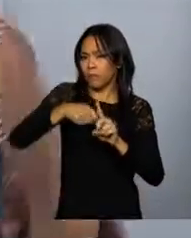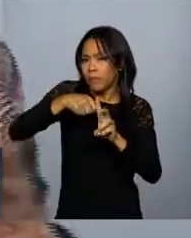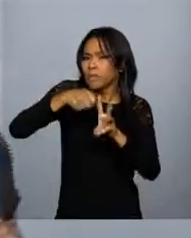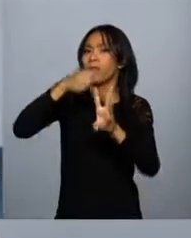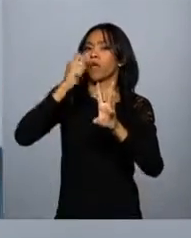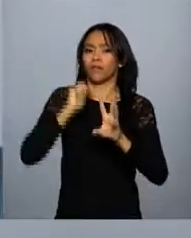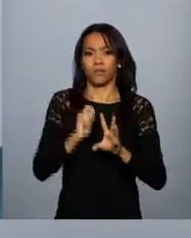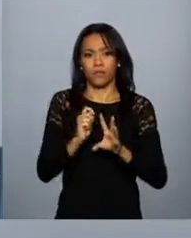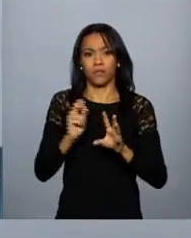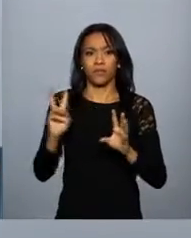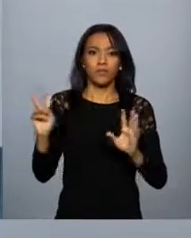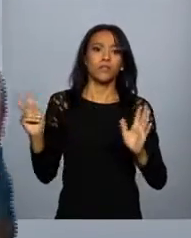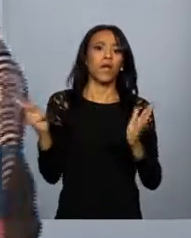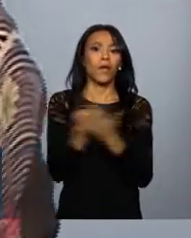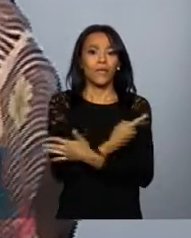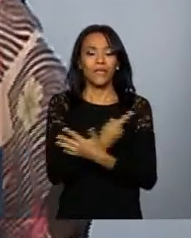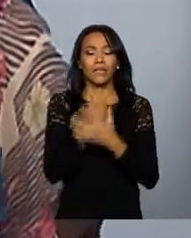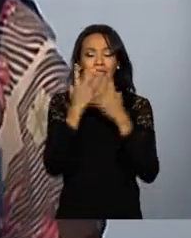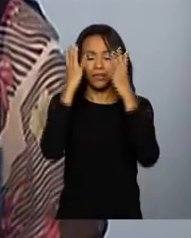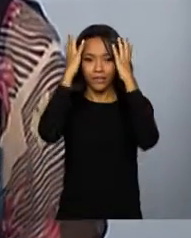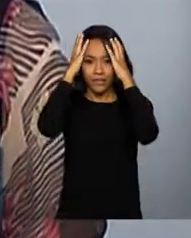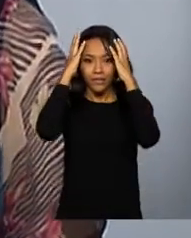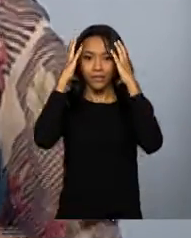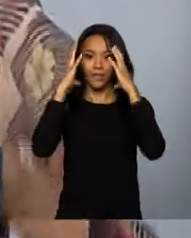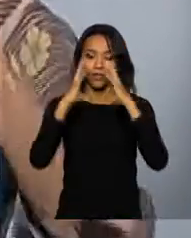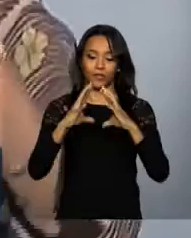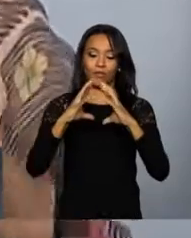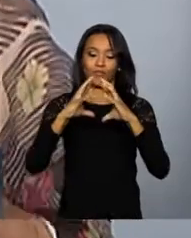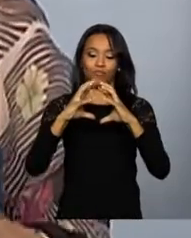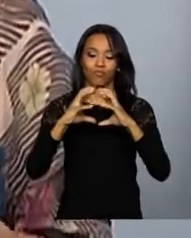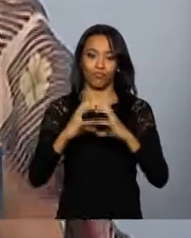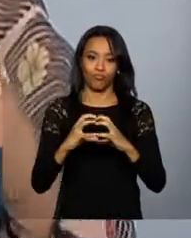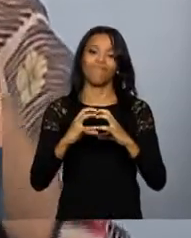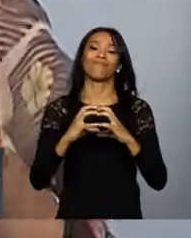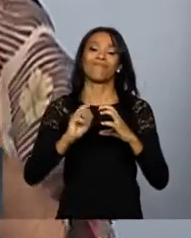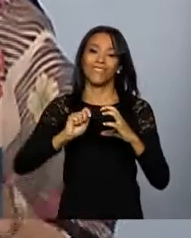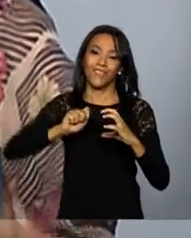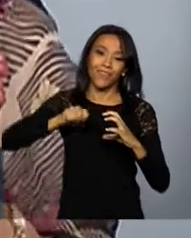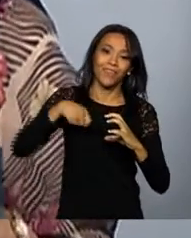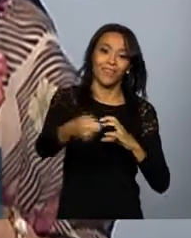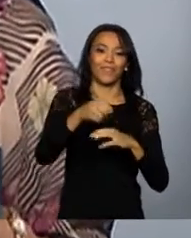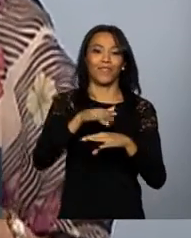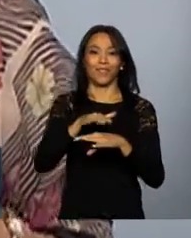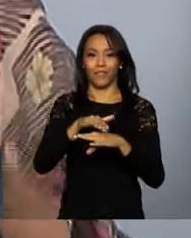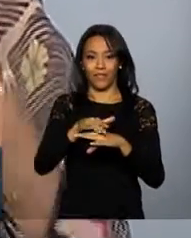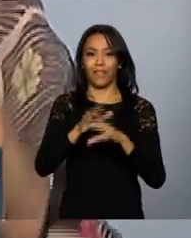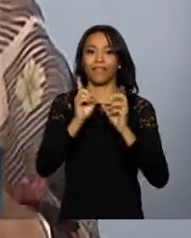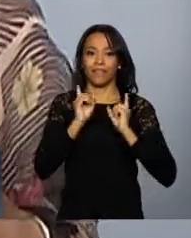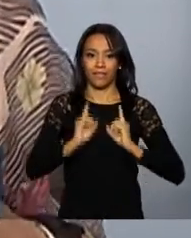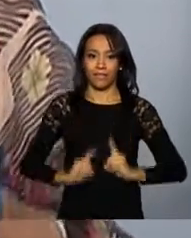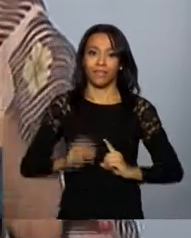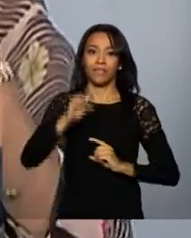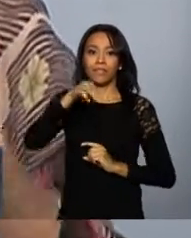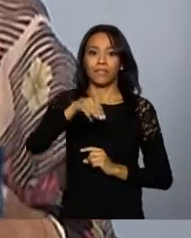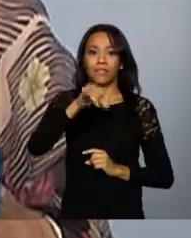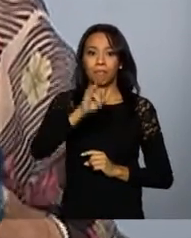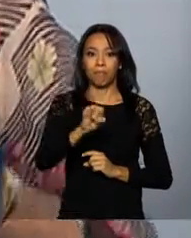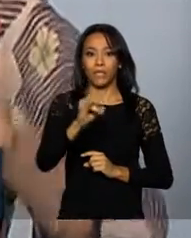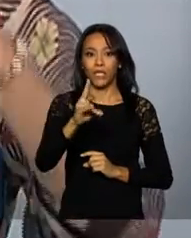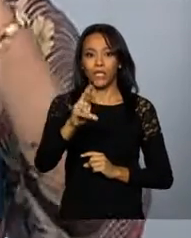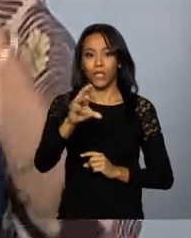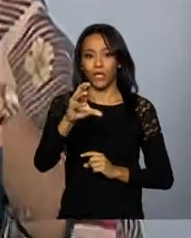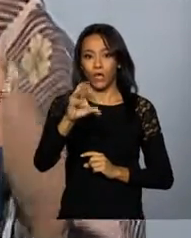e provocam um dano neurológico, que é esse da microcefalia. O cérebro da